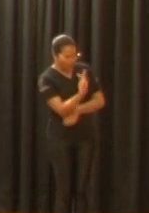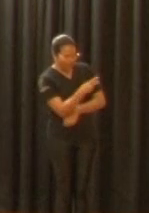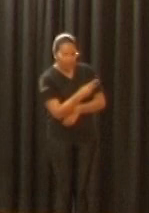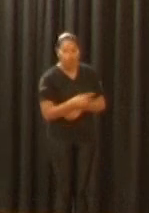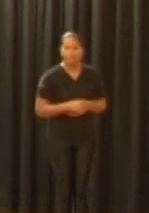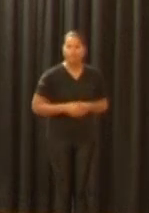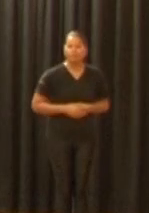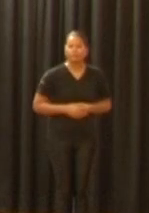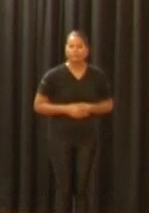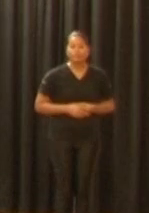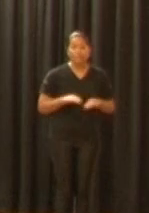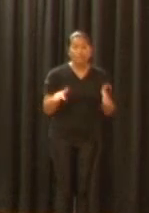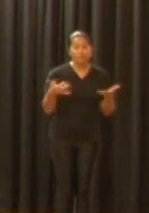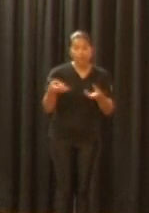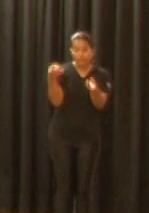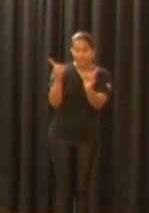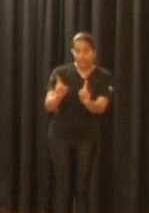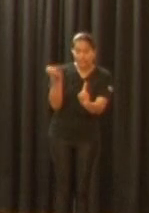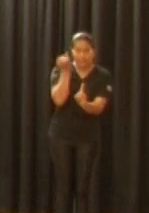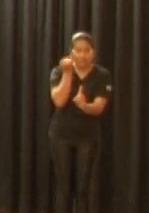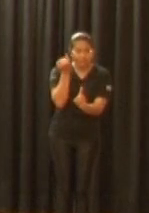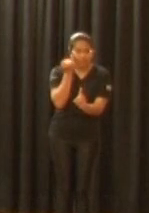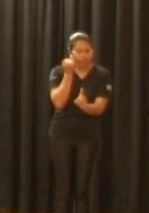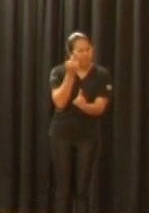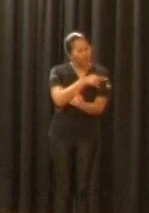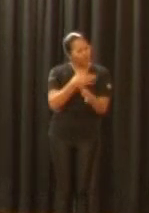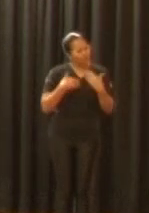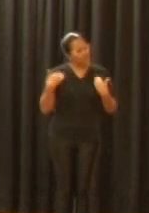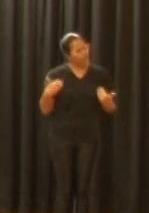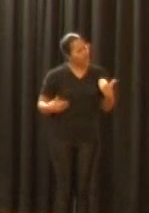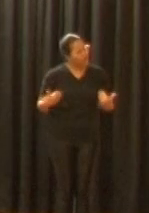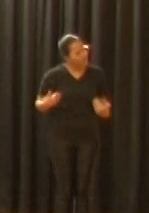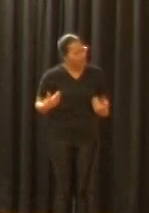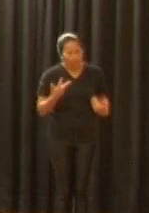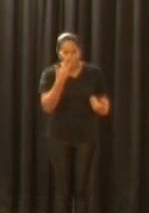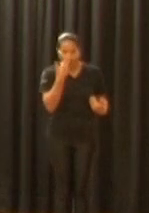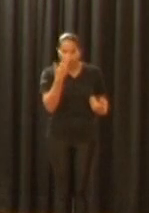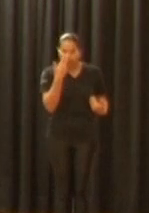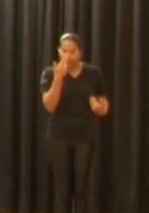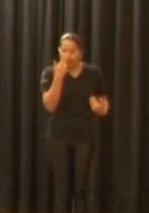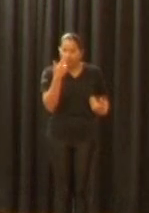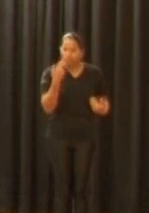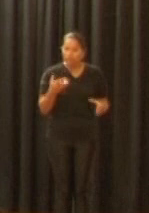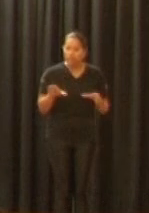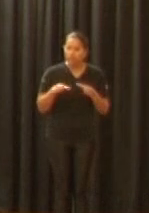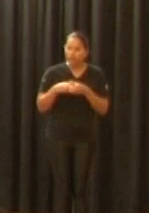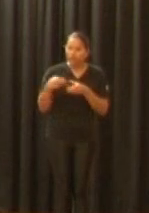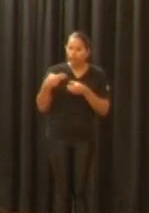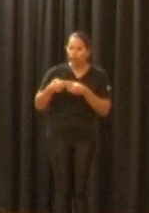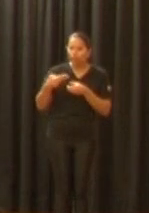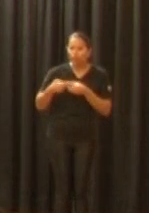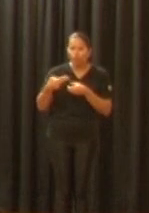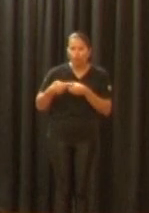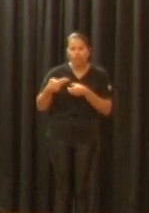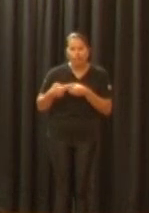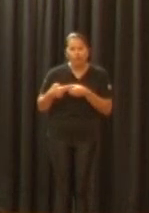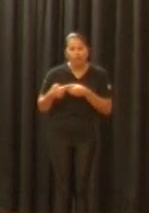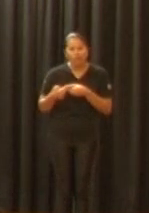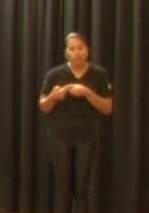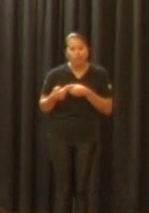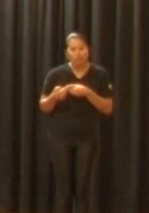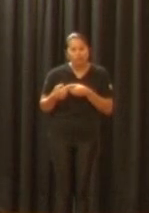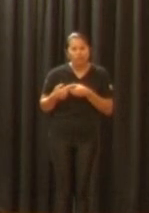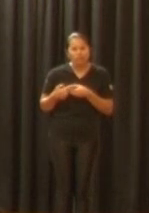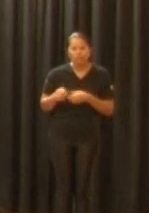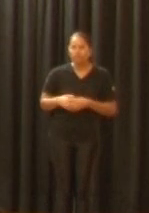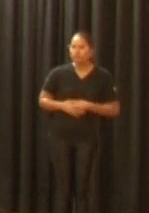intelectual, ela, né, naquela corponormatividade que você colocou ali, é como se ela fosse o núcleo dessa corponormatividade. Né? Concordo.